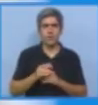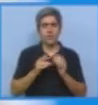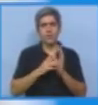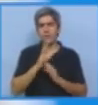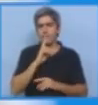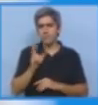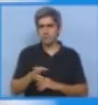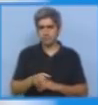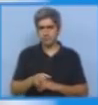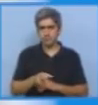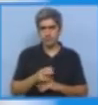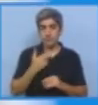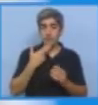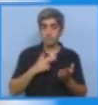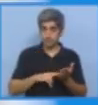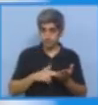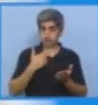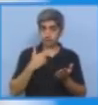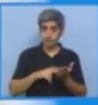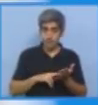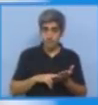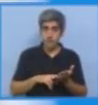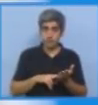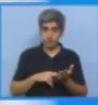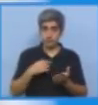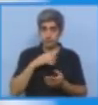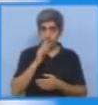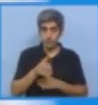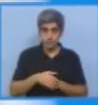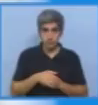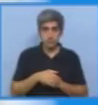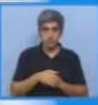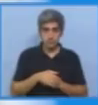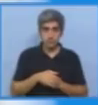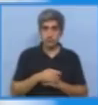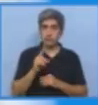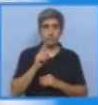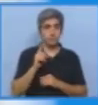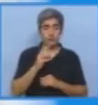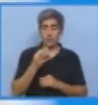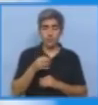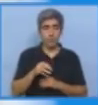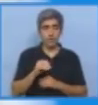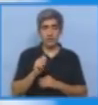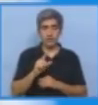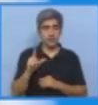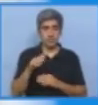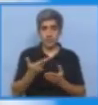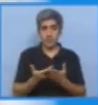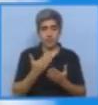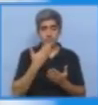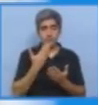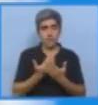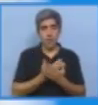Jesus respondeu-lhes: em verdade vos digo, não foi Moisés que vos deu o pão do